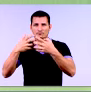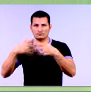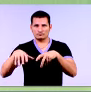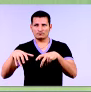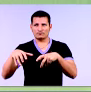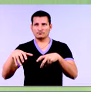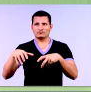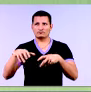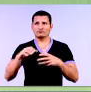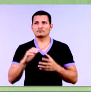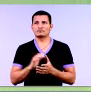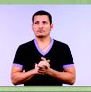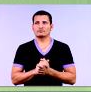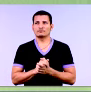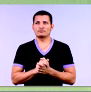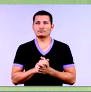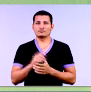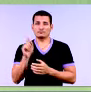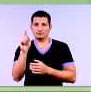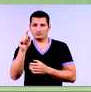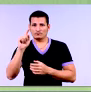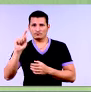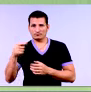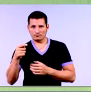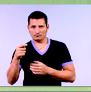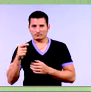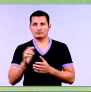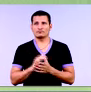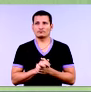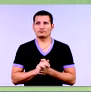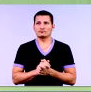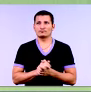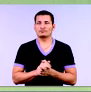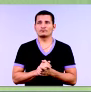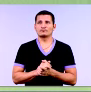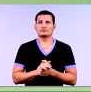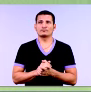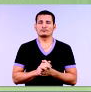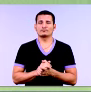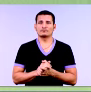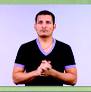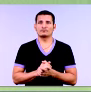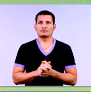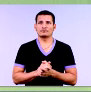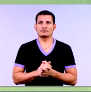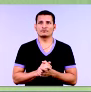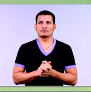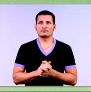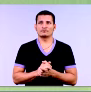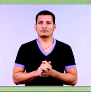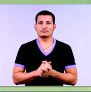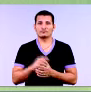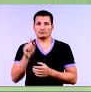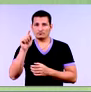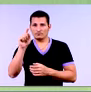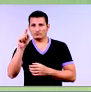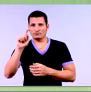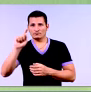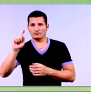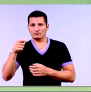Ponto e vírgula. Considerem, senhores, o ponto e